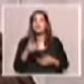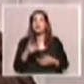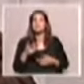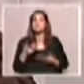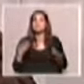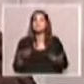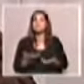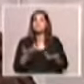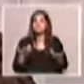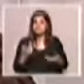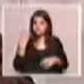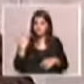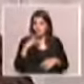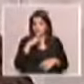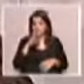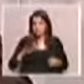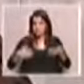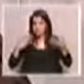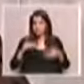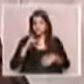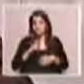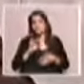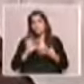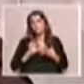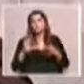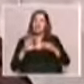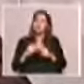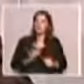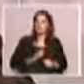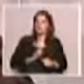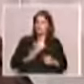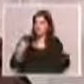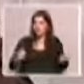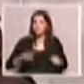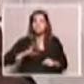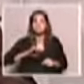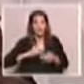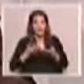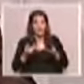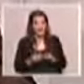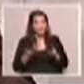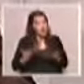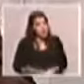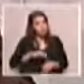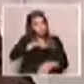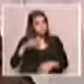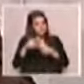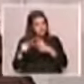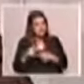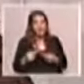estava a dizer inicialmente sobre aqueles que são aspectos de identidade. Hoje, o queijo, hoje ainda, o queijo Serra da Estrela,